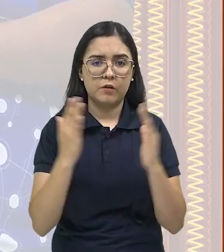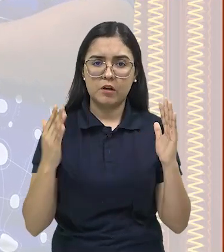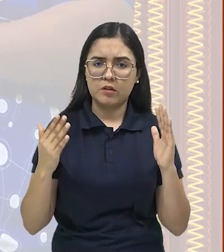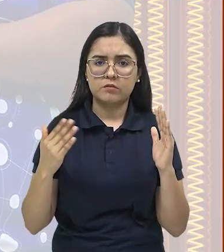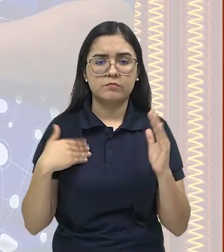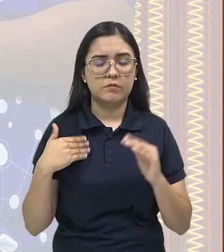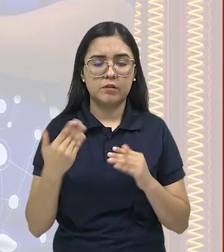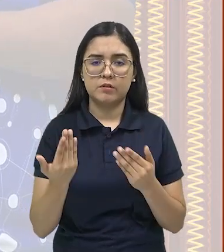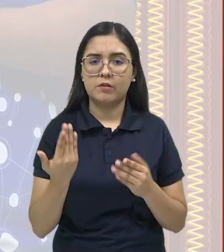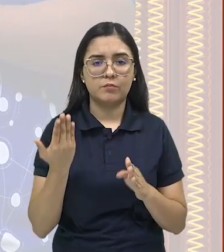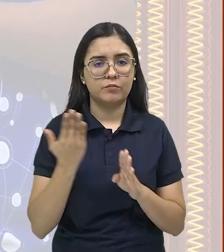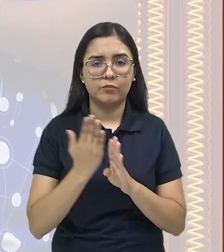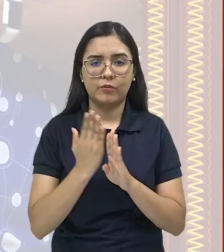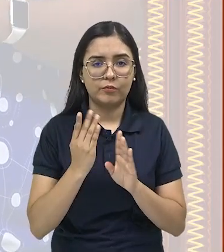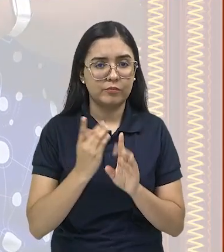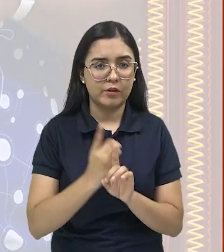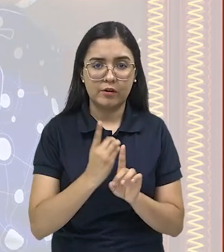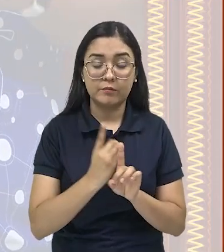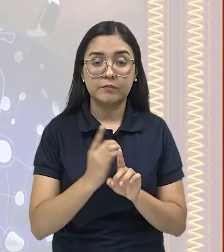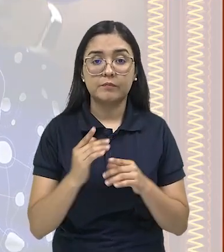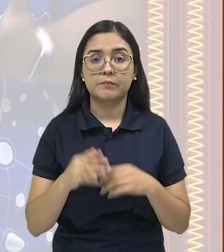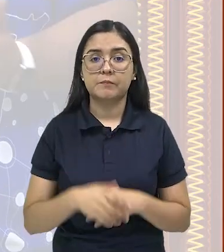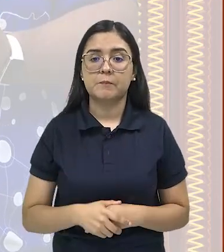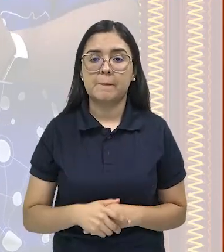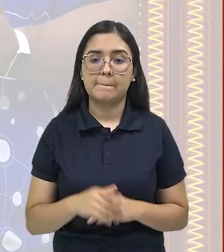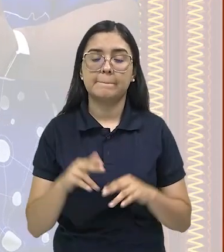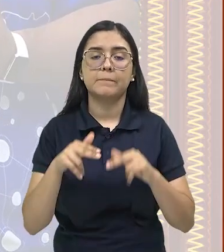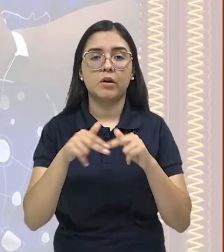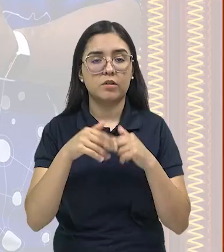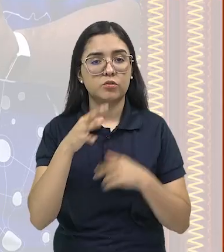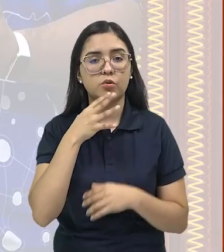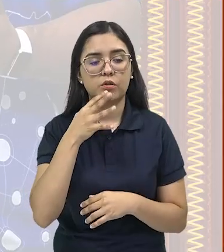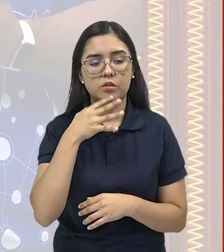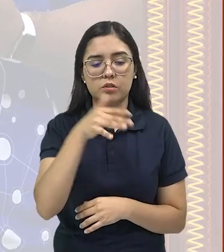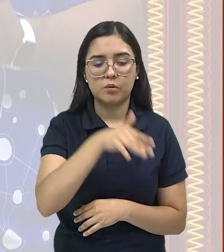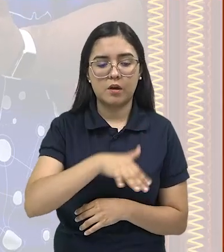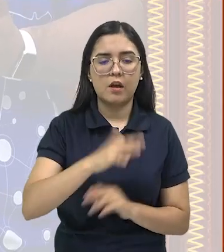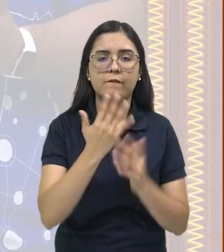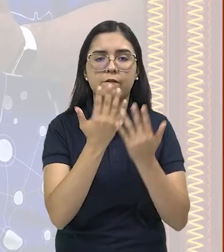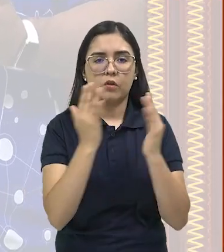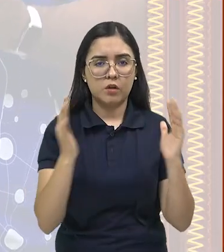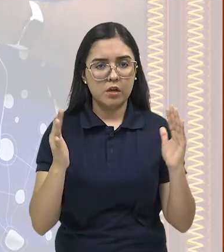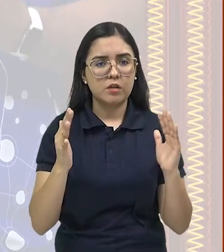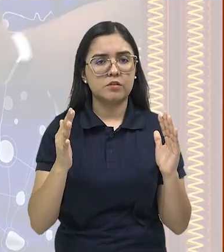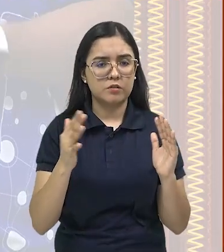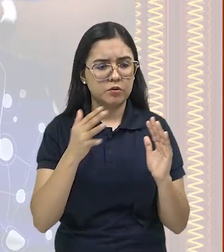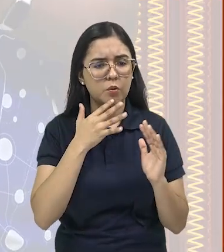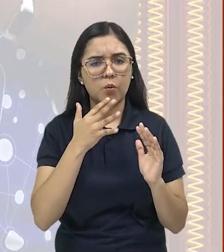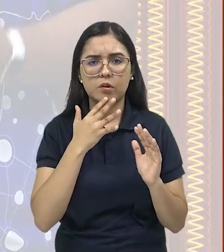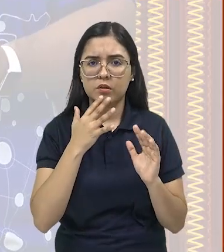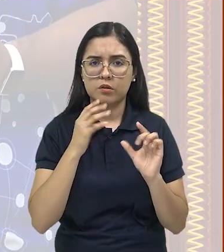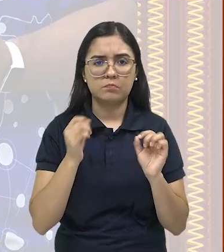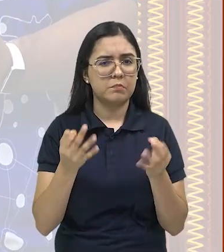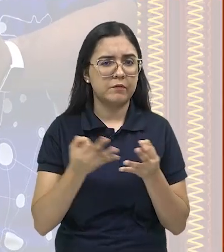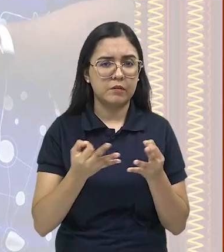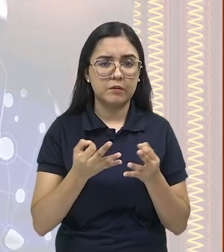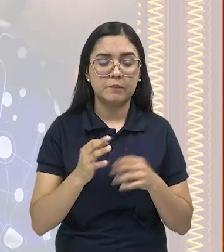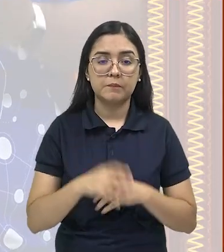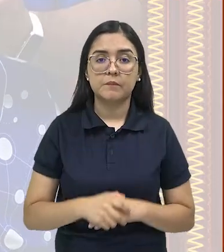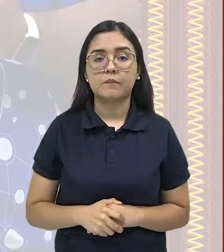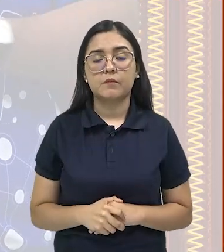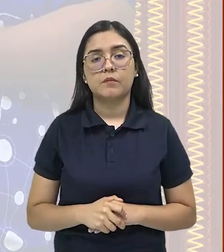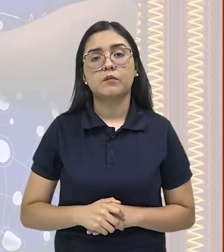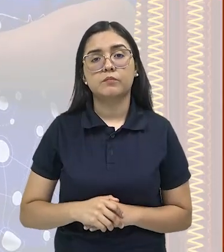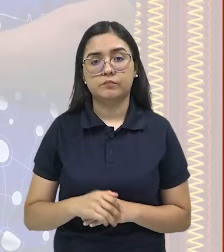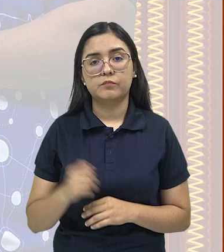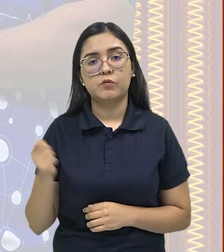não eram mais achados. Afinal de contas, eles eram nativos da região, eles conheciam a mata muito melhor,